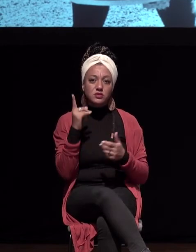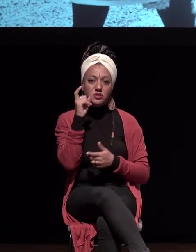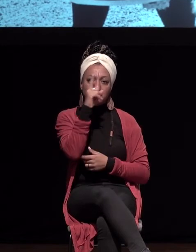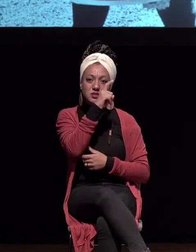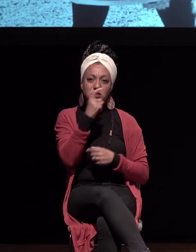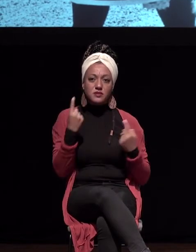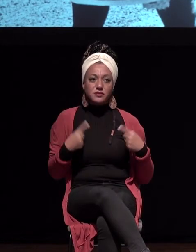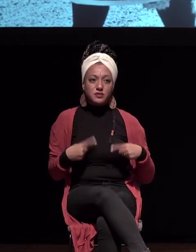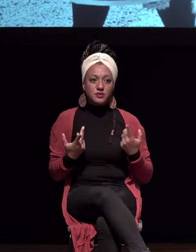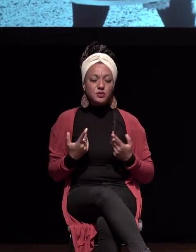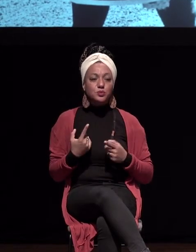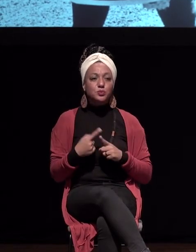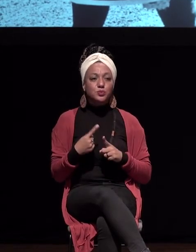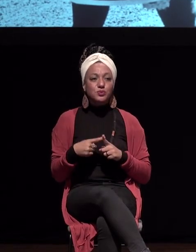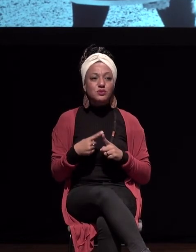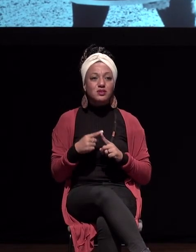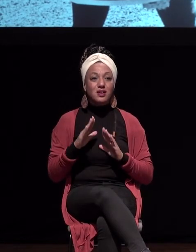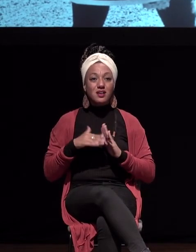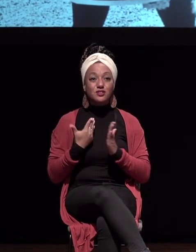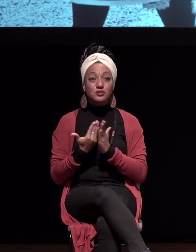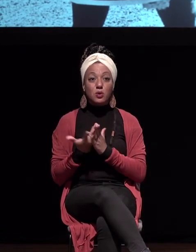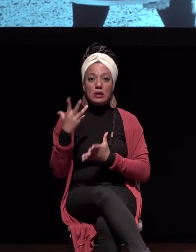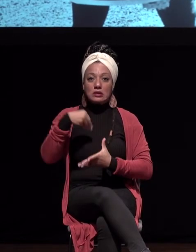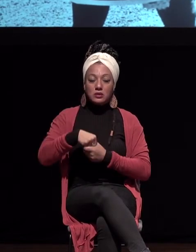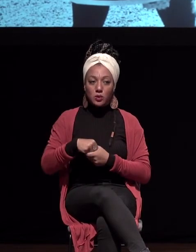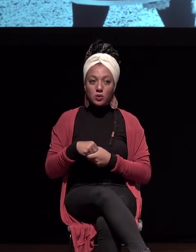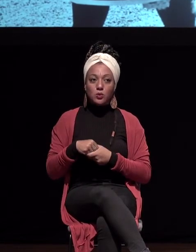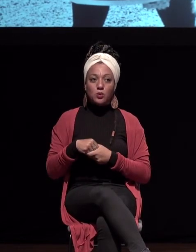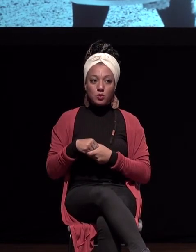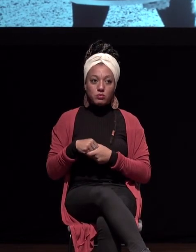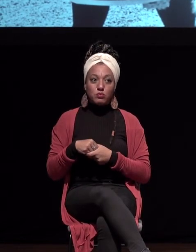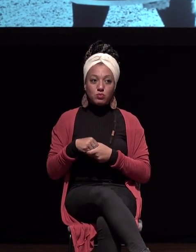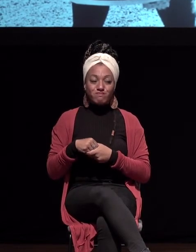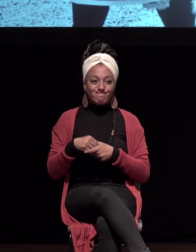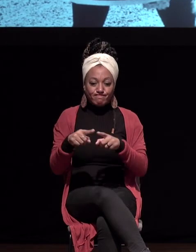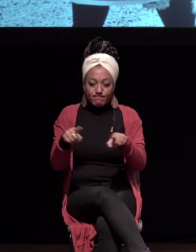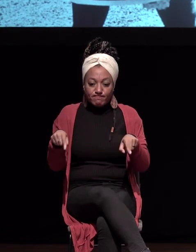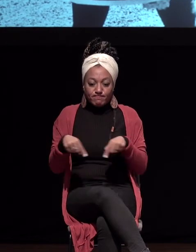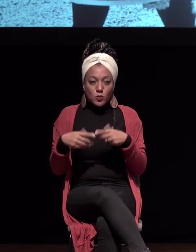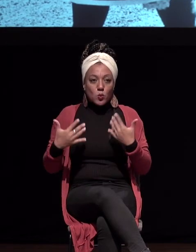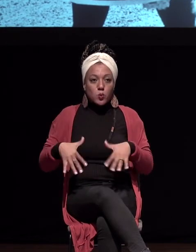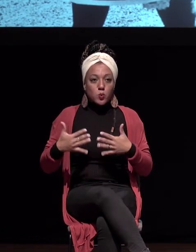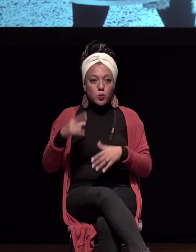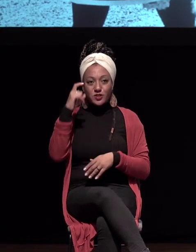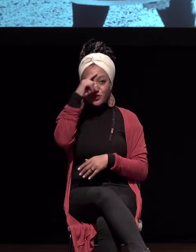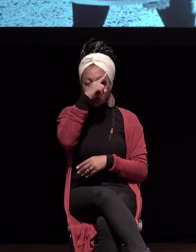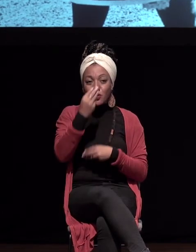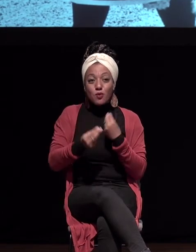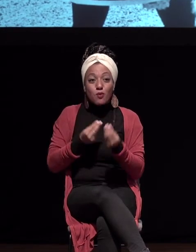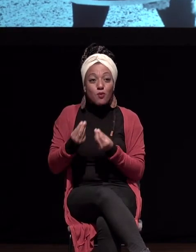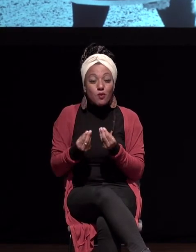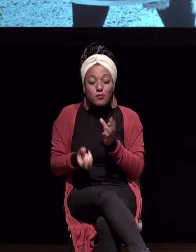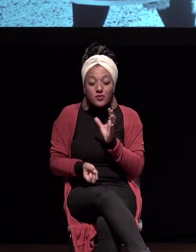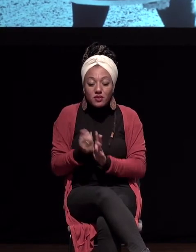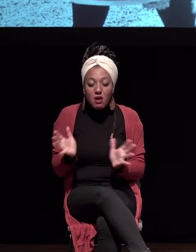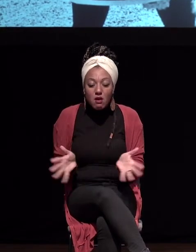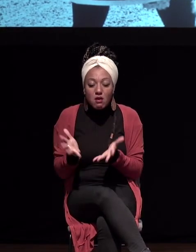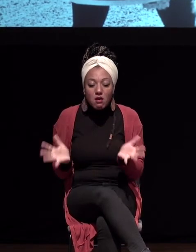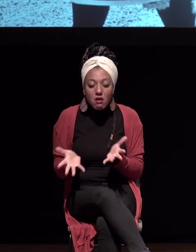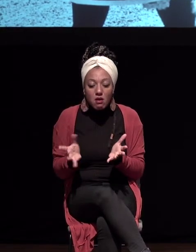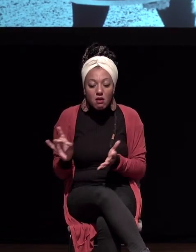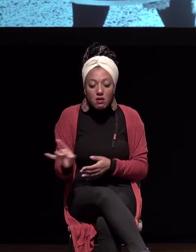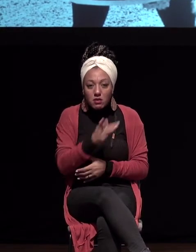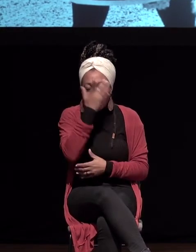com os estudantes na escola, com a comunidade escolar, com o território, e como produzir memória disso, né? Como criar lastro para esse tipo